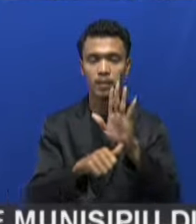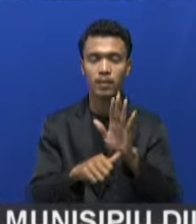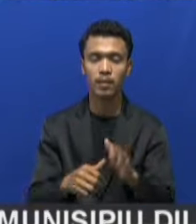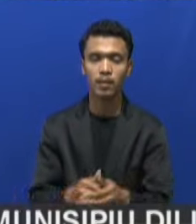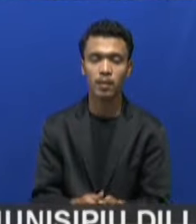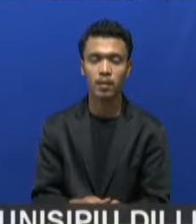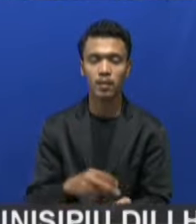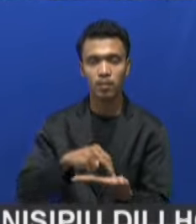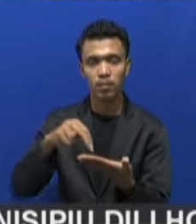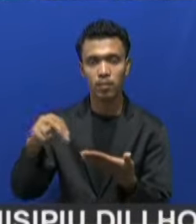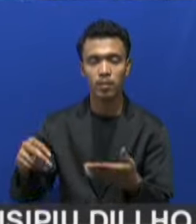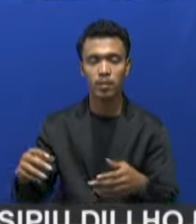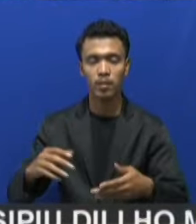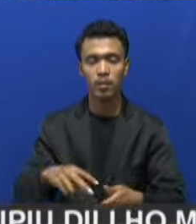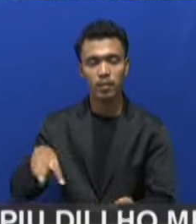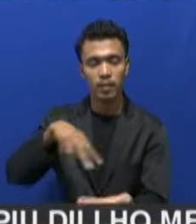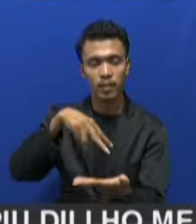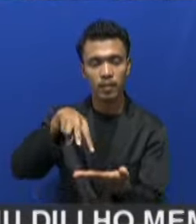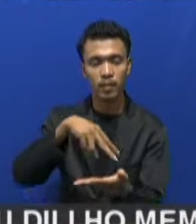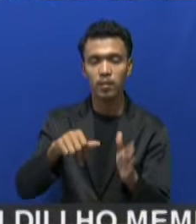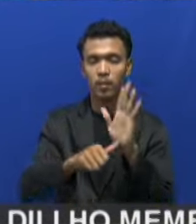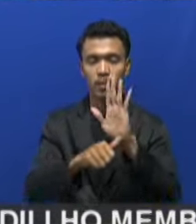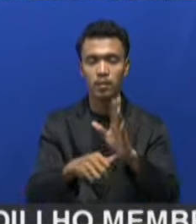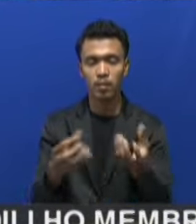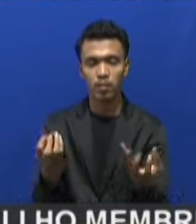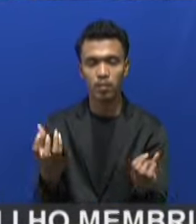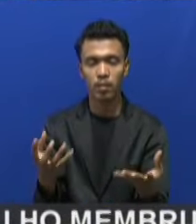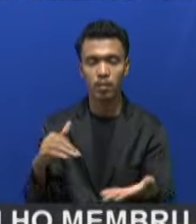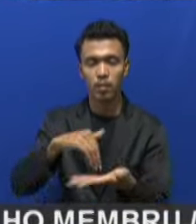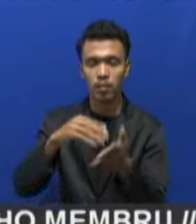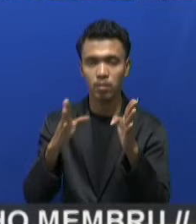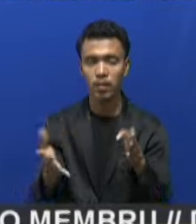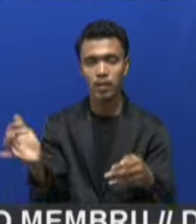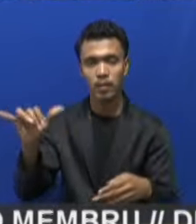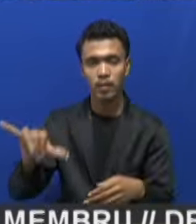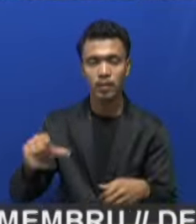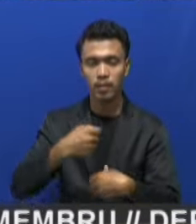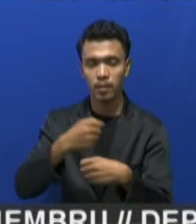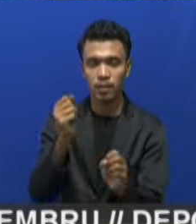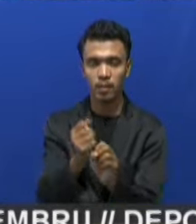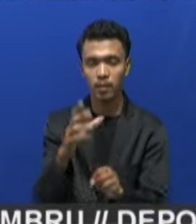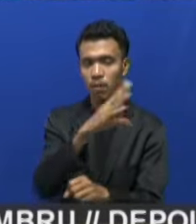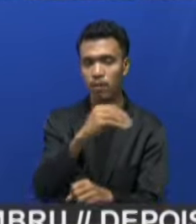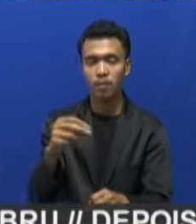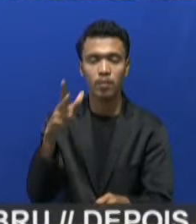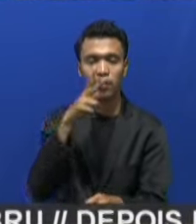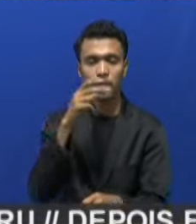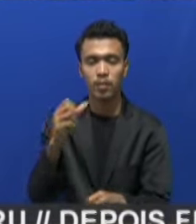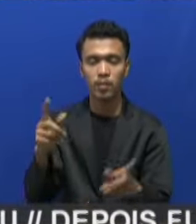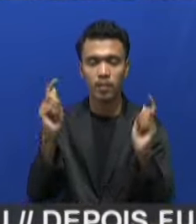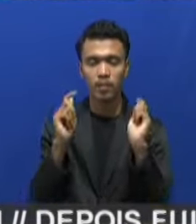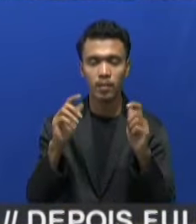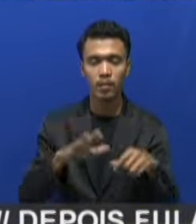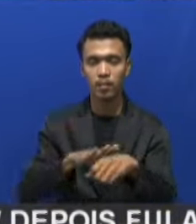literacia, numeracia e a danças e a apresentação hoje né bem que estudantes halo e mos e a lia em português e a teto